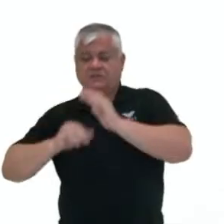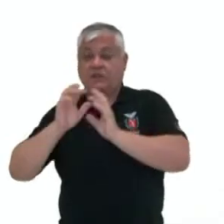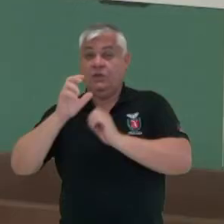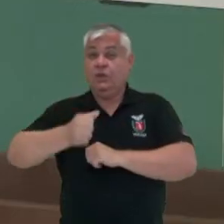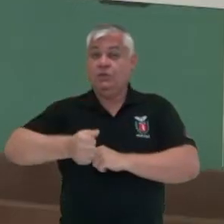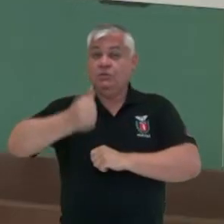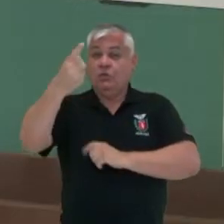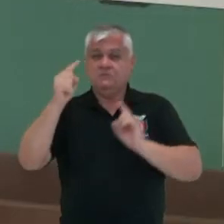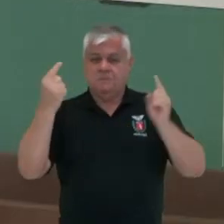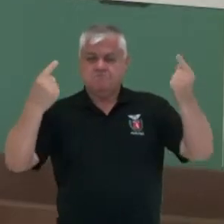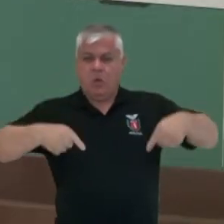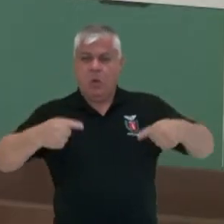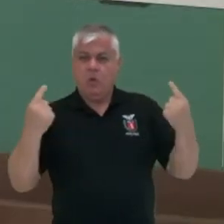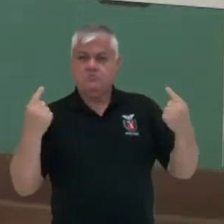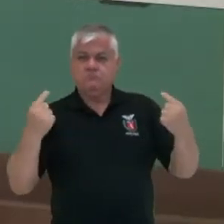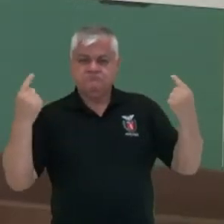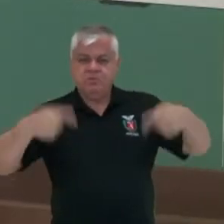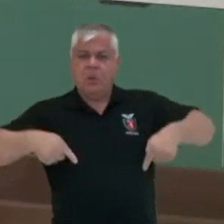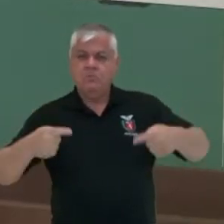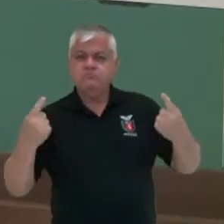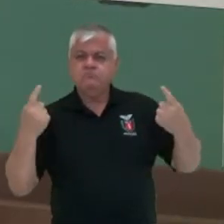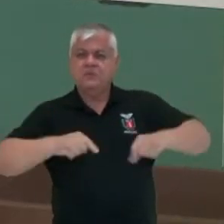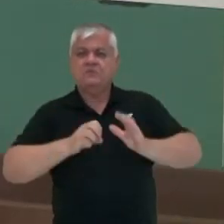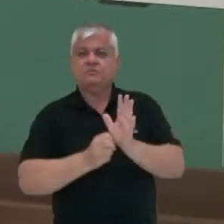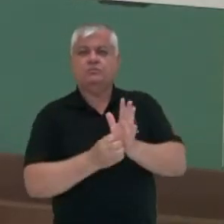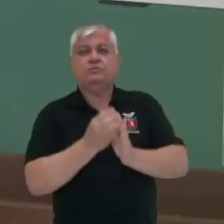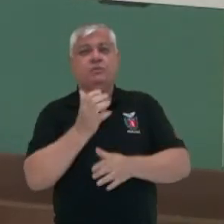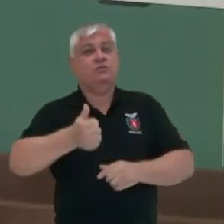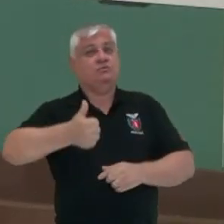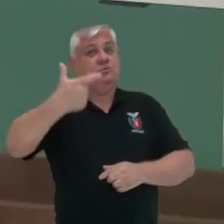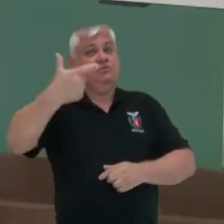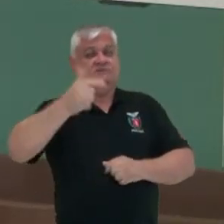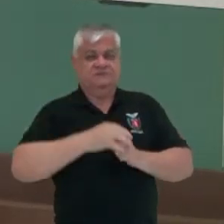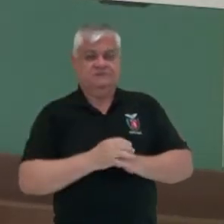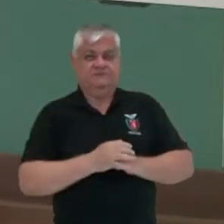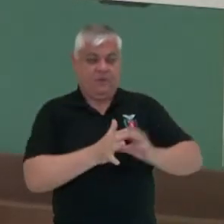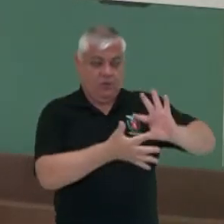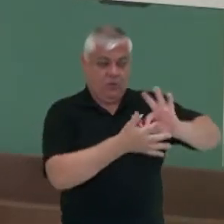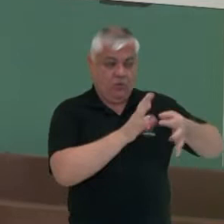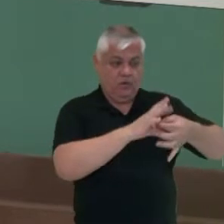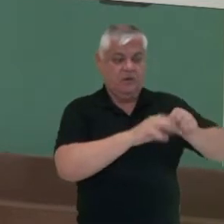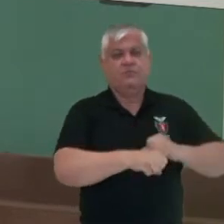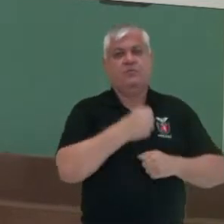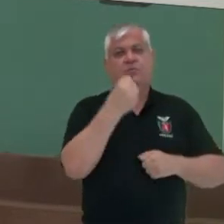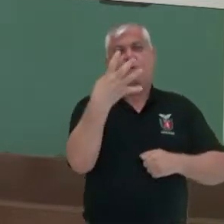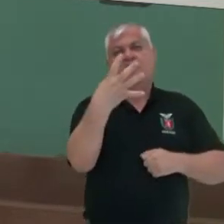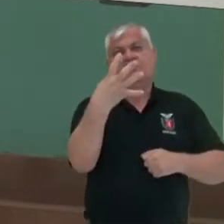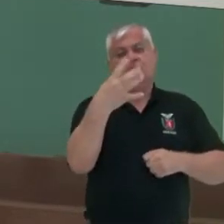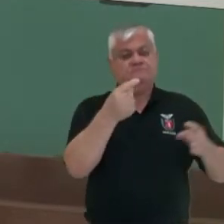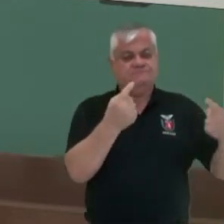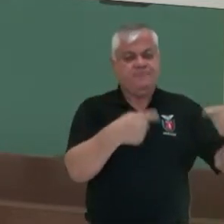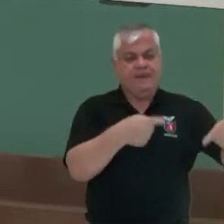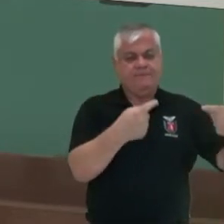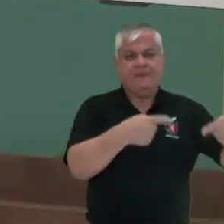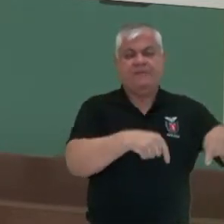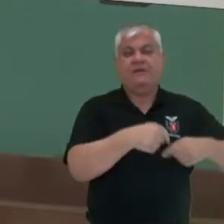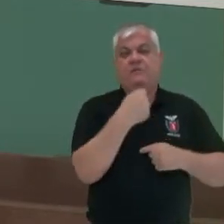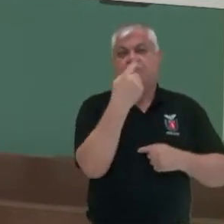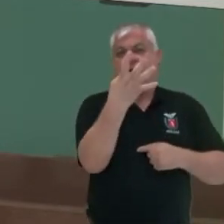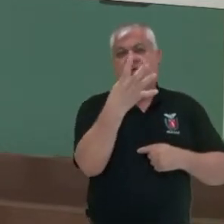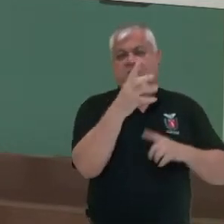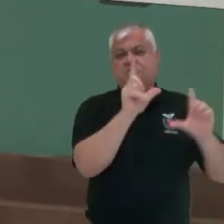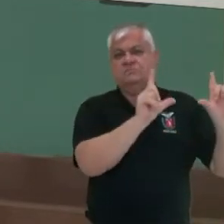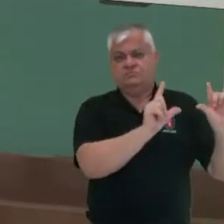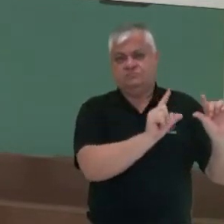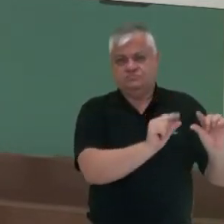por 12 rounds. O boxe olímpico ele tem um total de 4 rounds. Então ele é bem mais